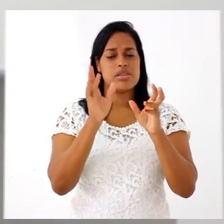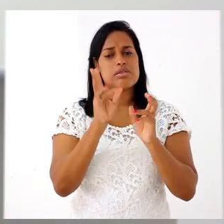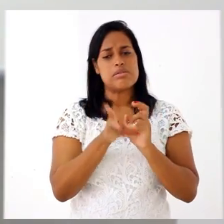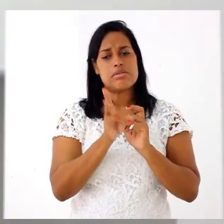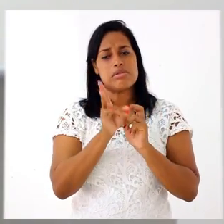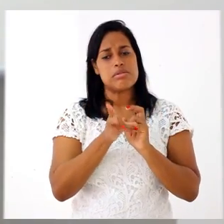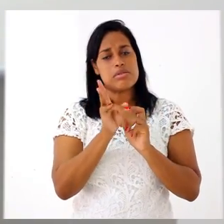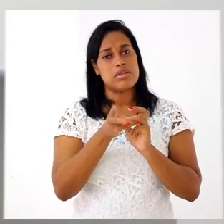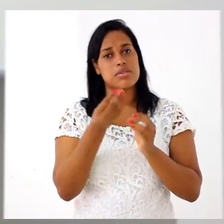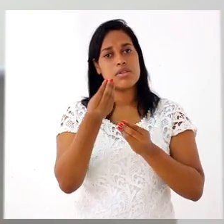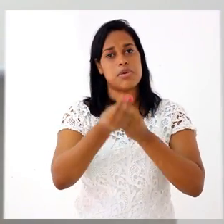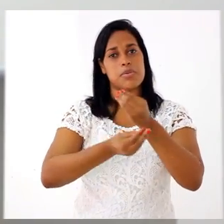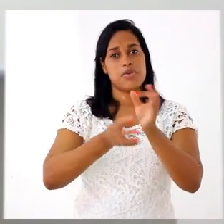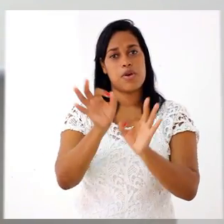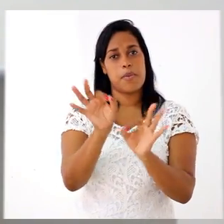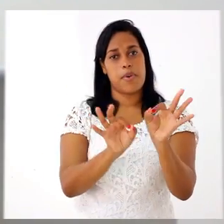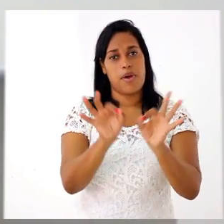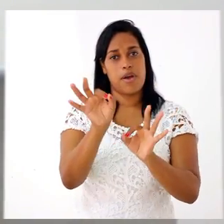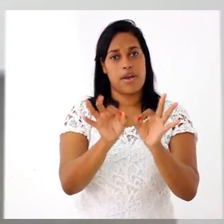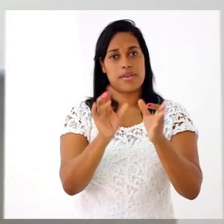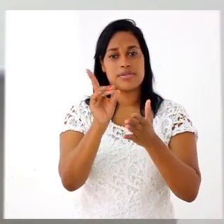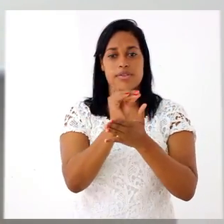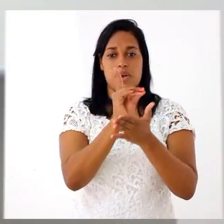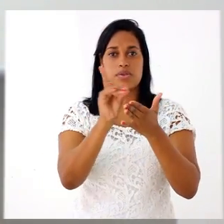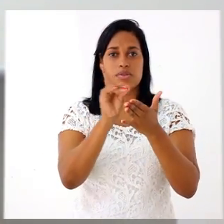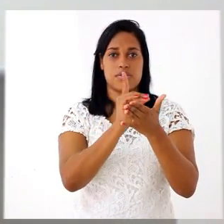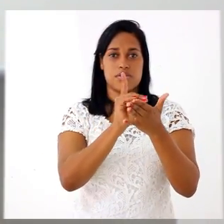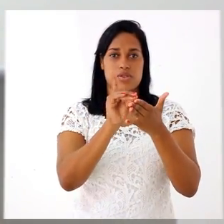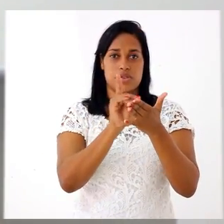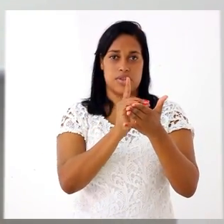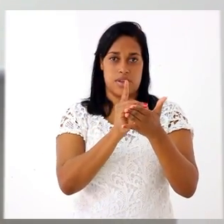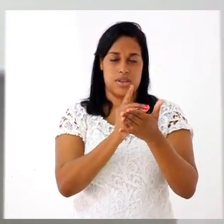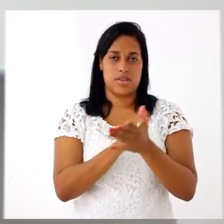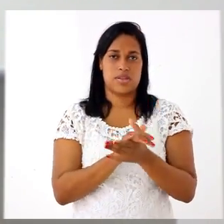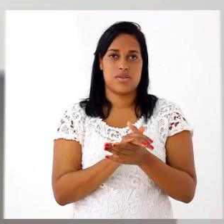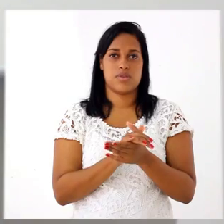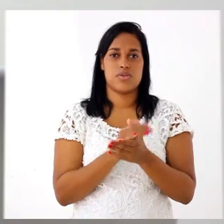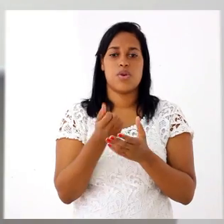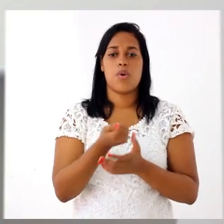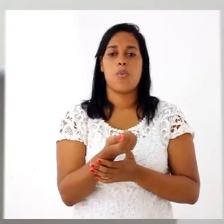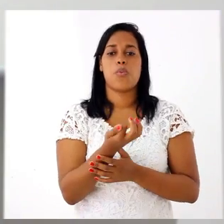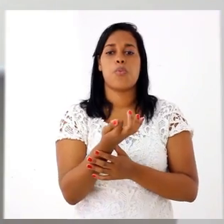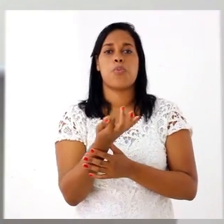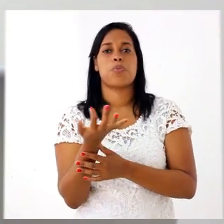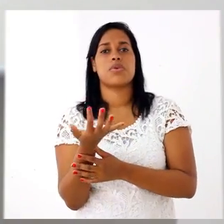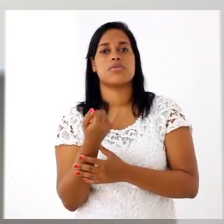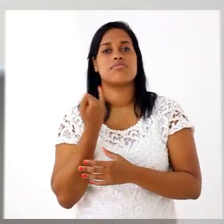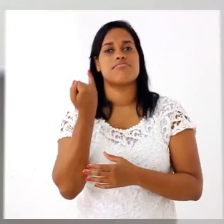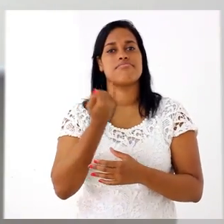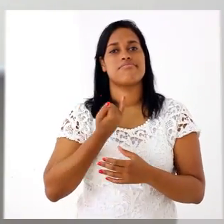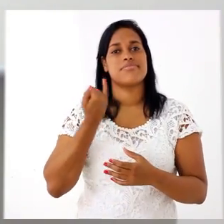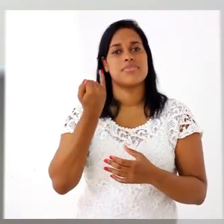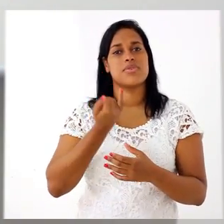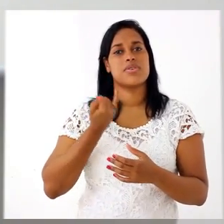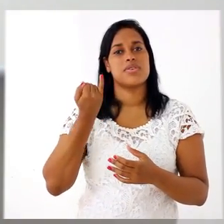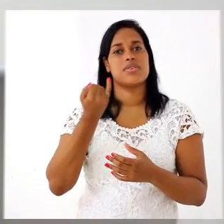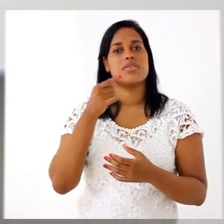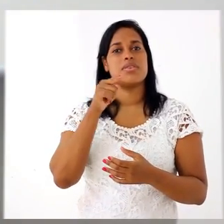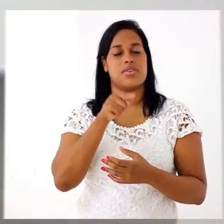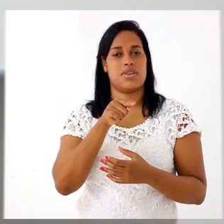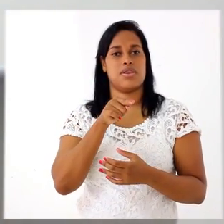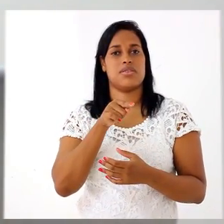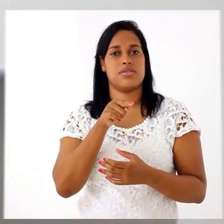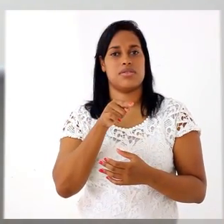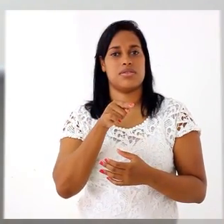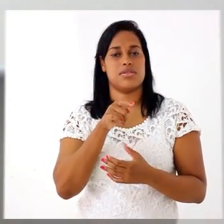modelar um cenário, nós partimos de um mini-mundo. O que seria um mini-mundo? São um conjunto de requisitos que dão informações de